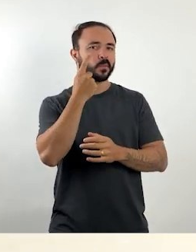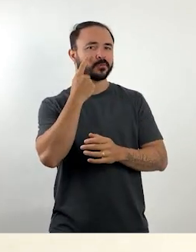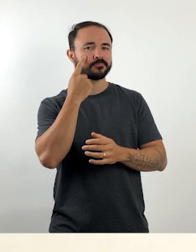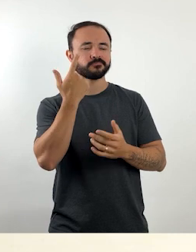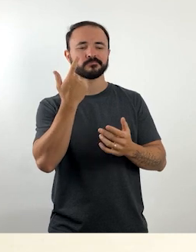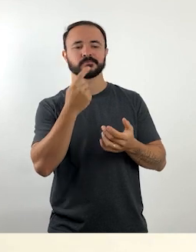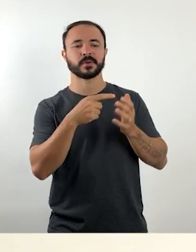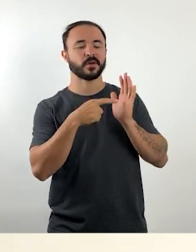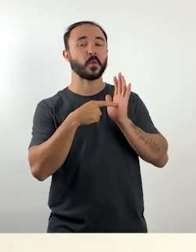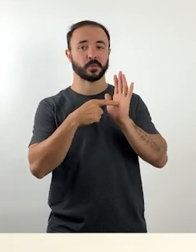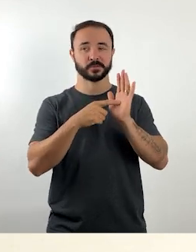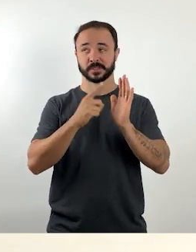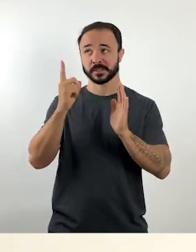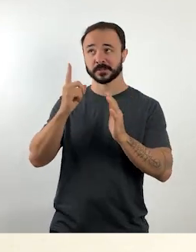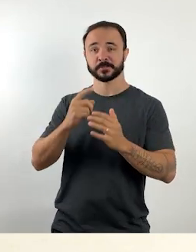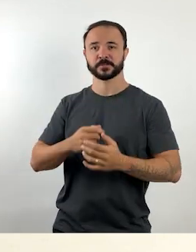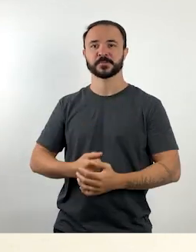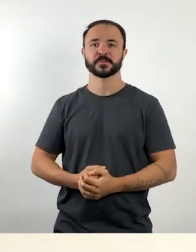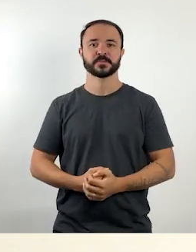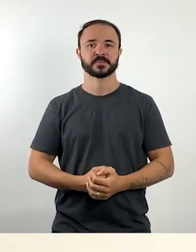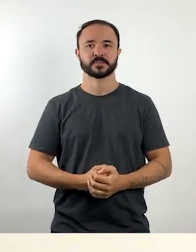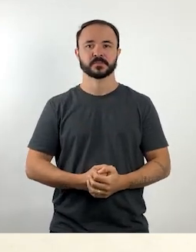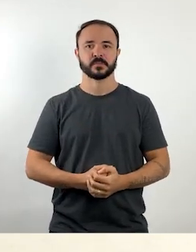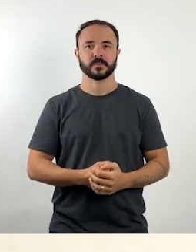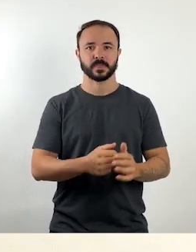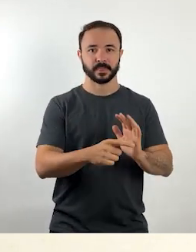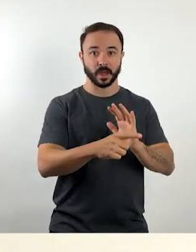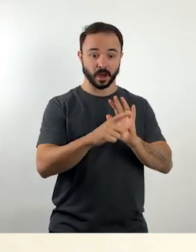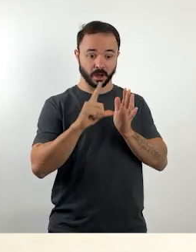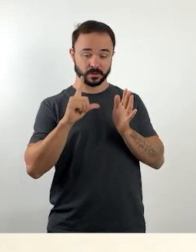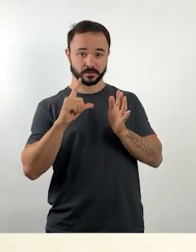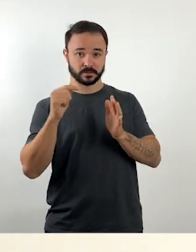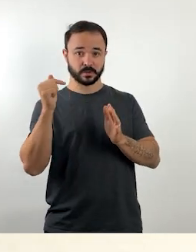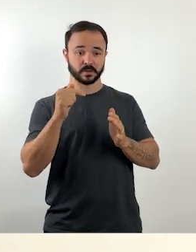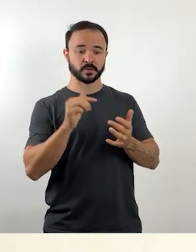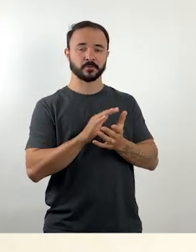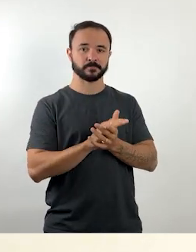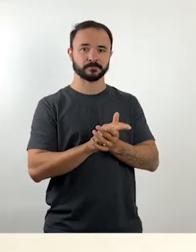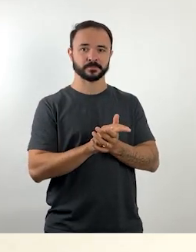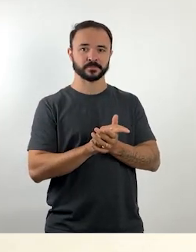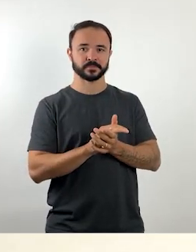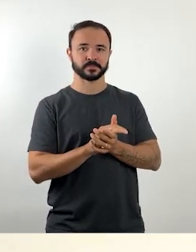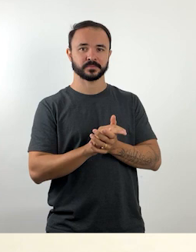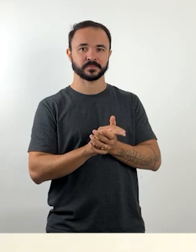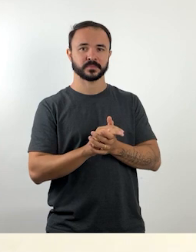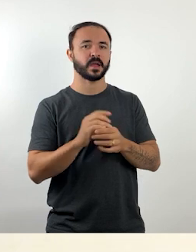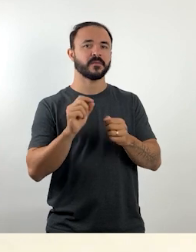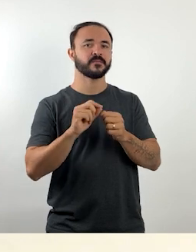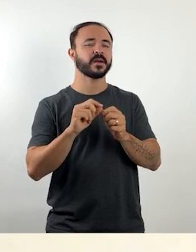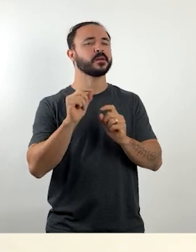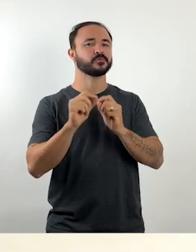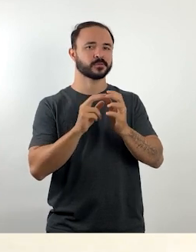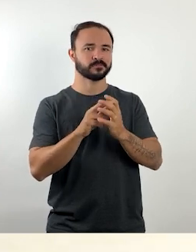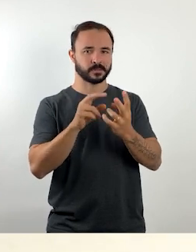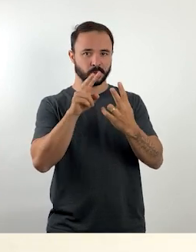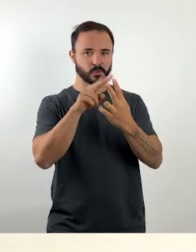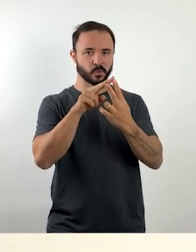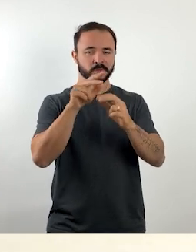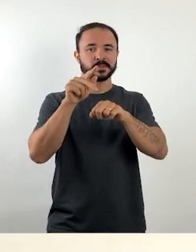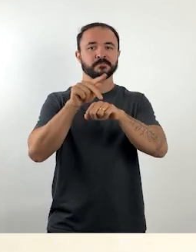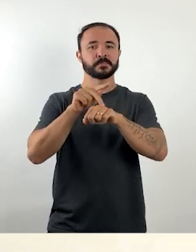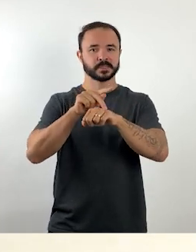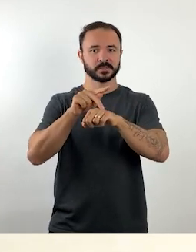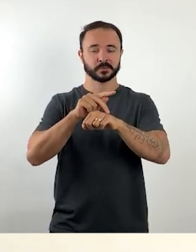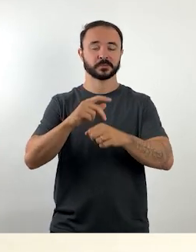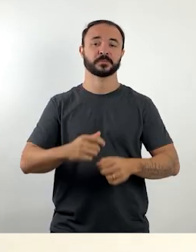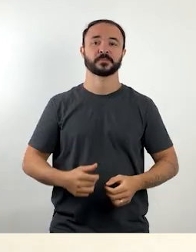forma. Coloco ele aqui, tá? Antes disso, eu vou colocar 2 pinozinhos